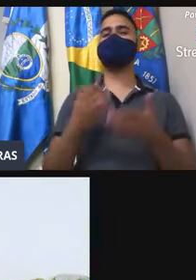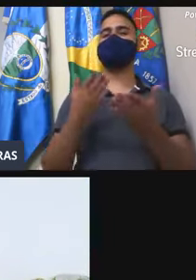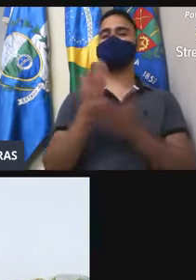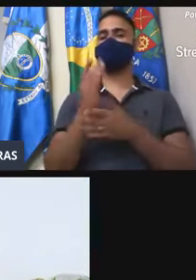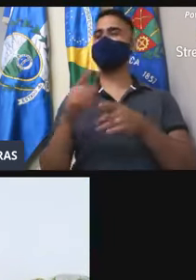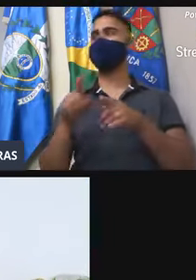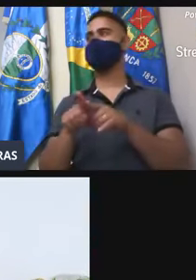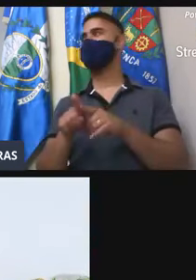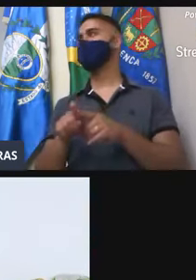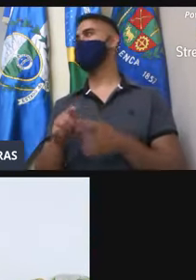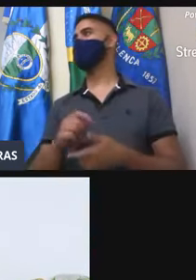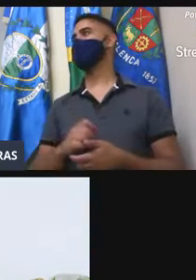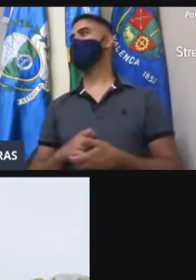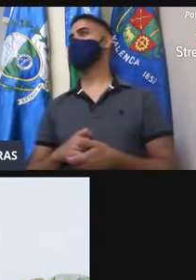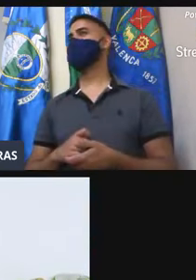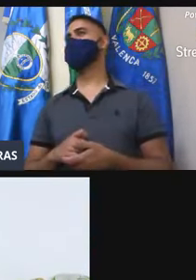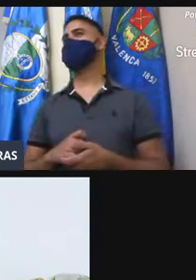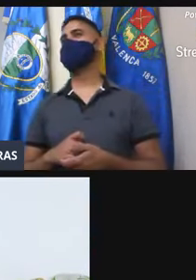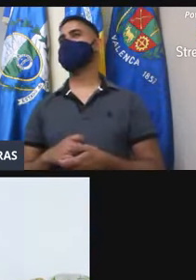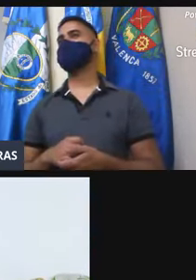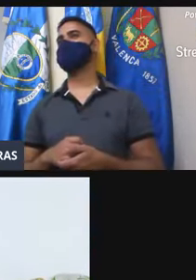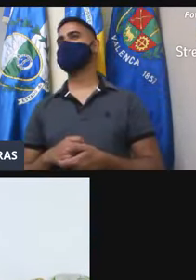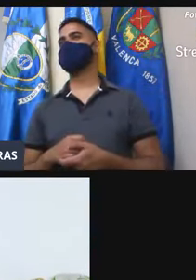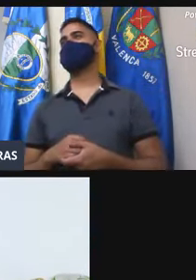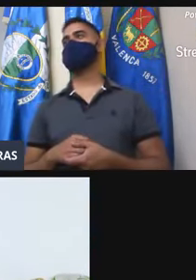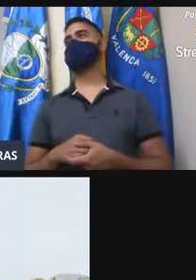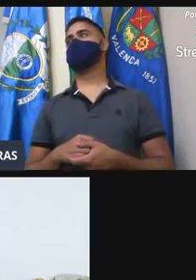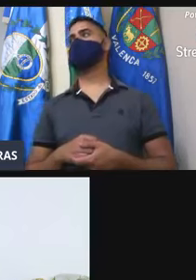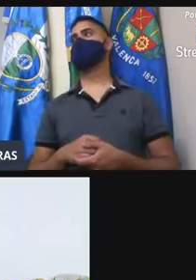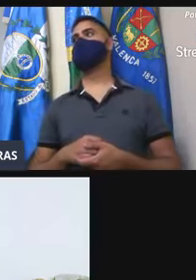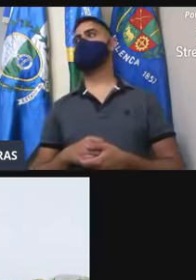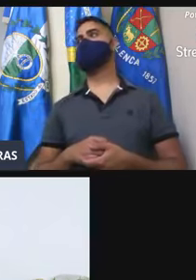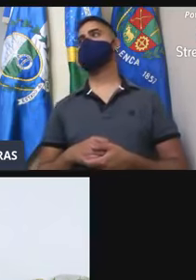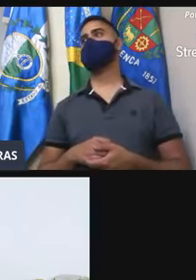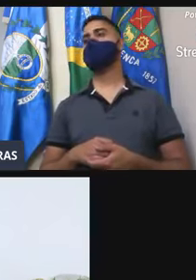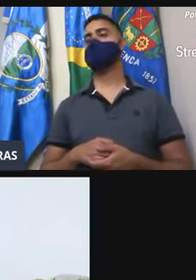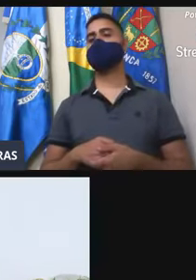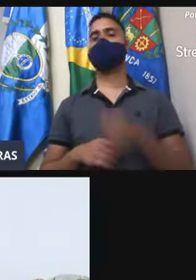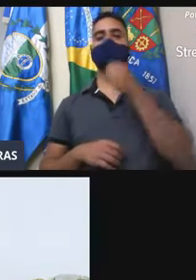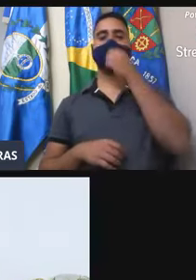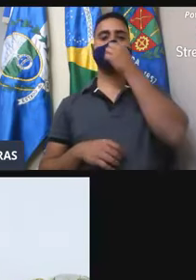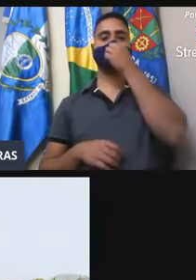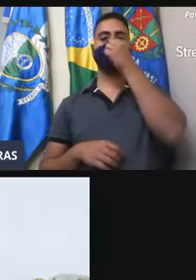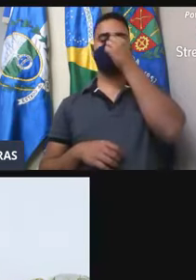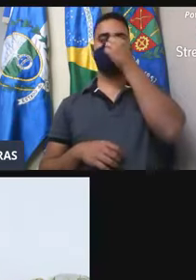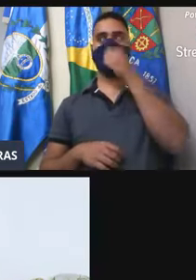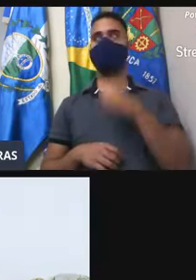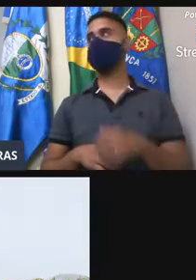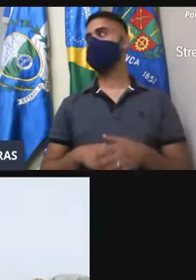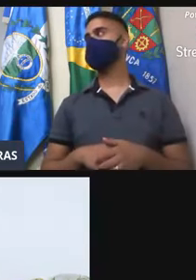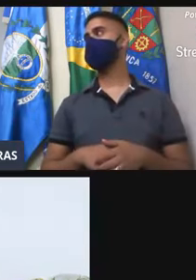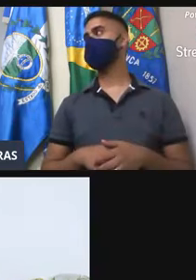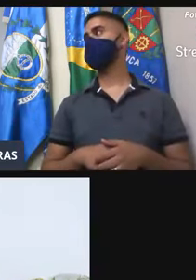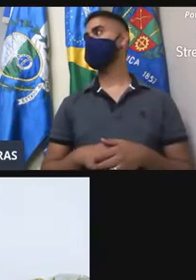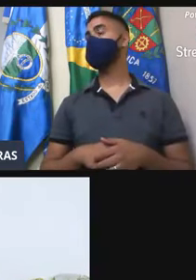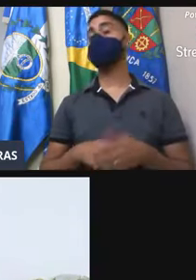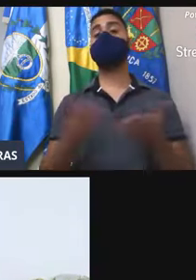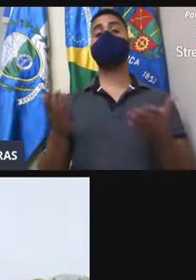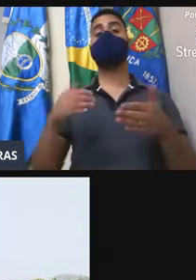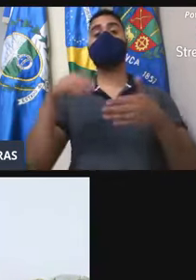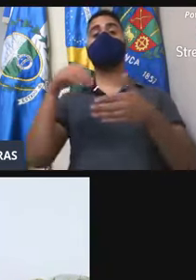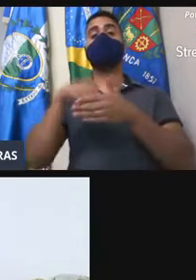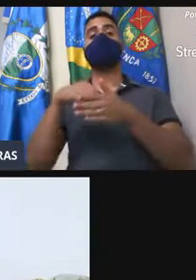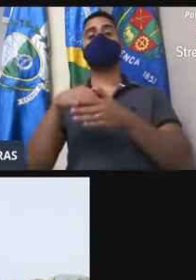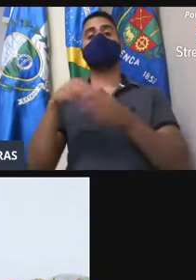Pedro Paulo aprova. E vereador obrigado. Silva Jato Cadagui. Aprovo, presidente. Obrigado, vereador. A votação do projeto em